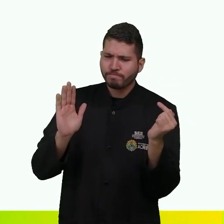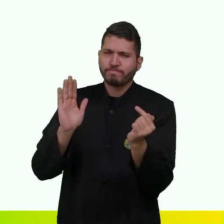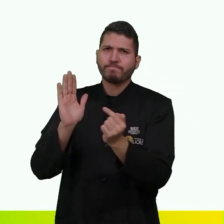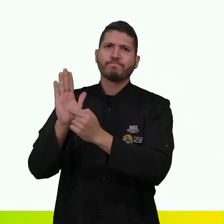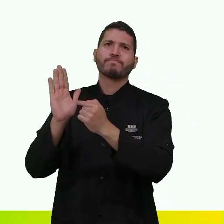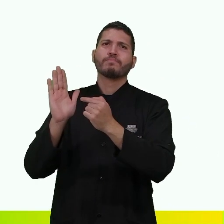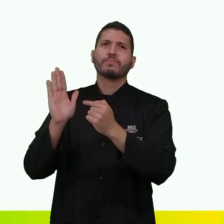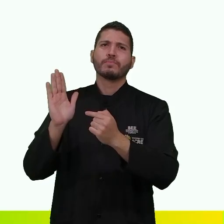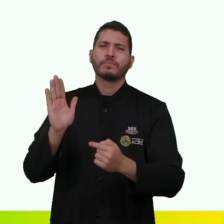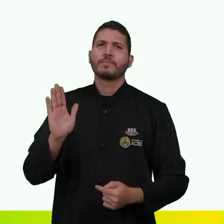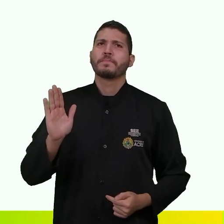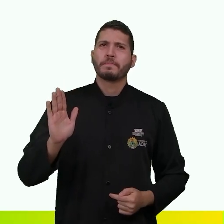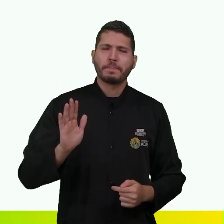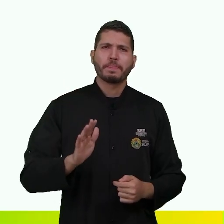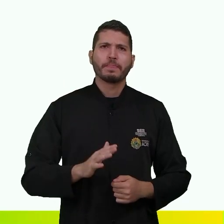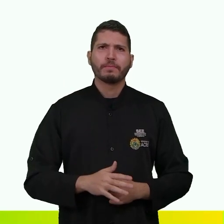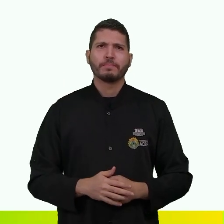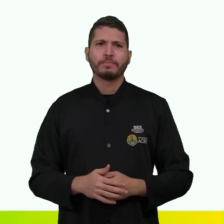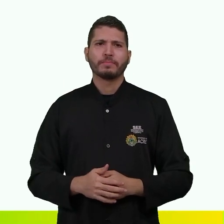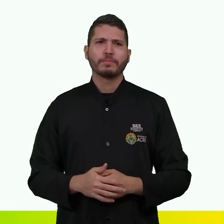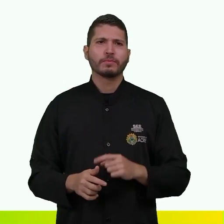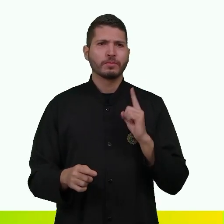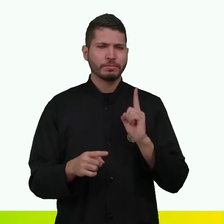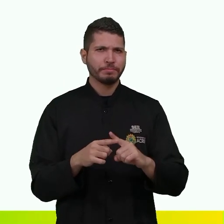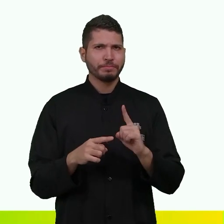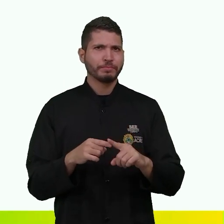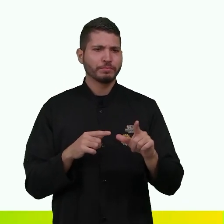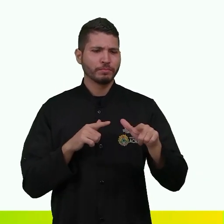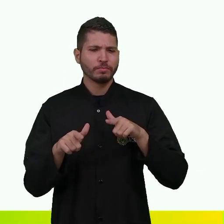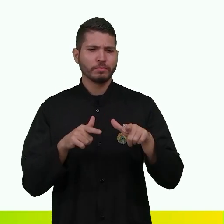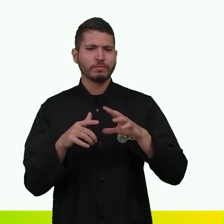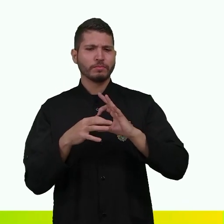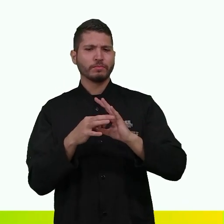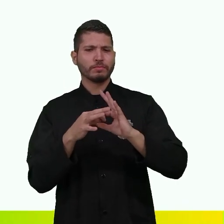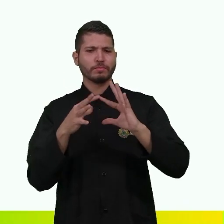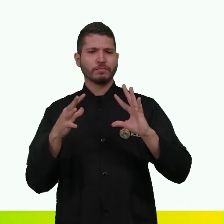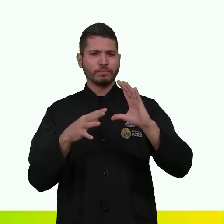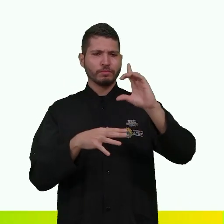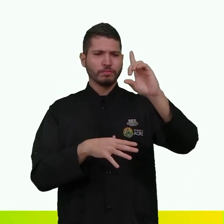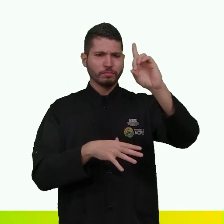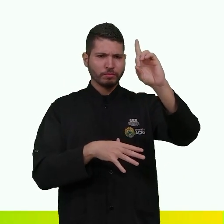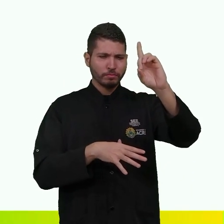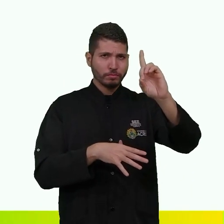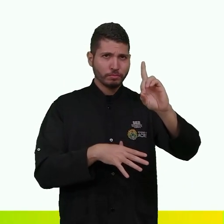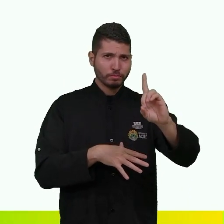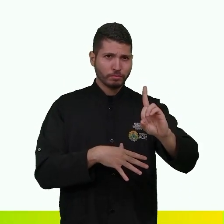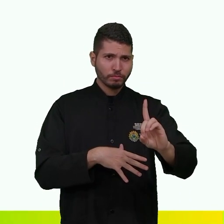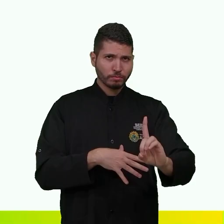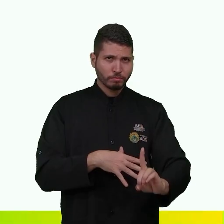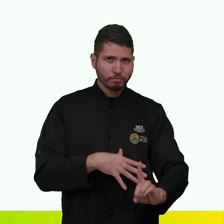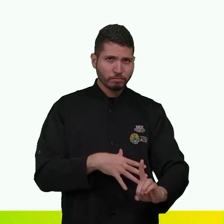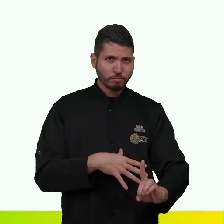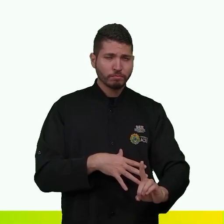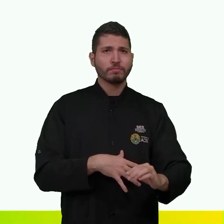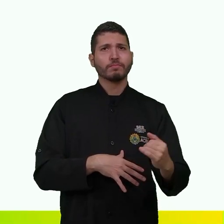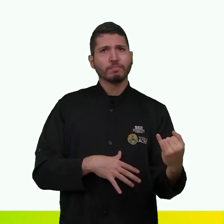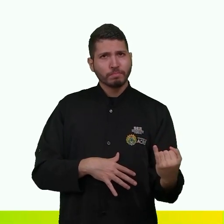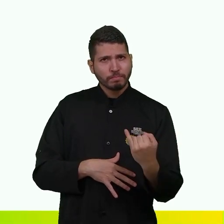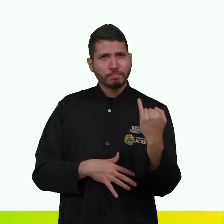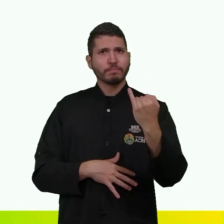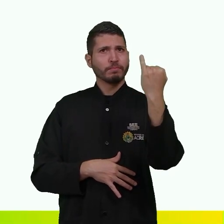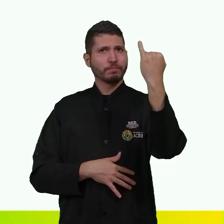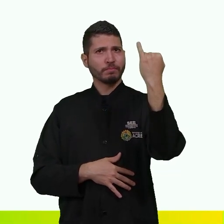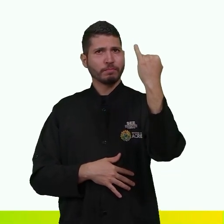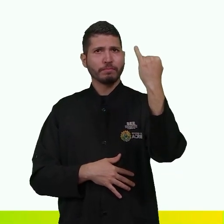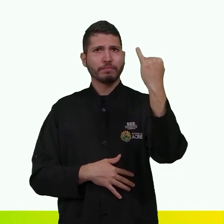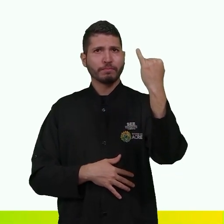vulneráveis. Porque o trabalho livre, ele é um direito inalienável, fundamental.